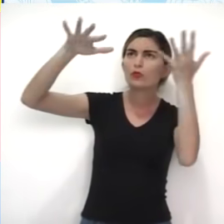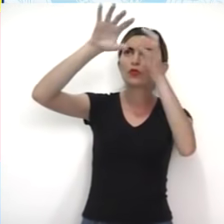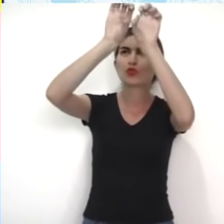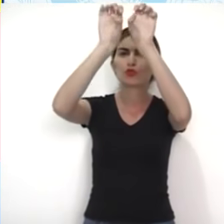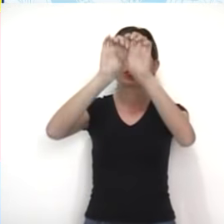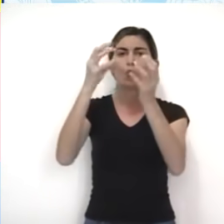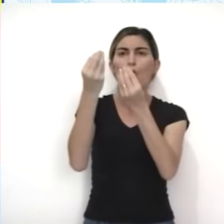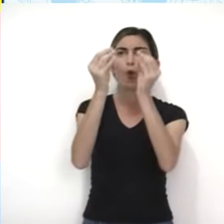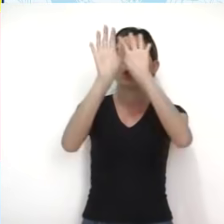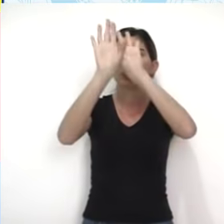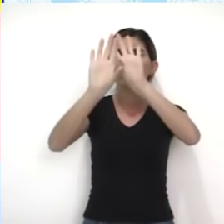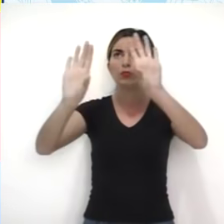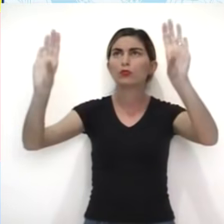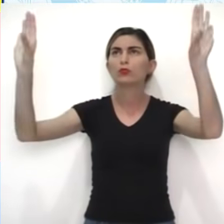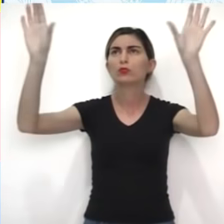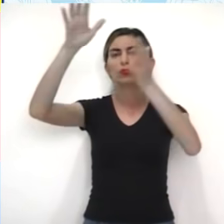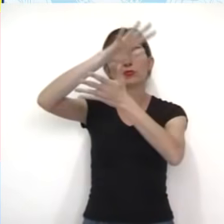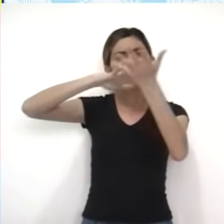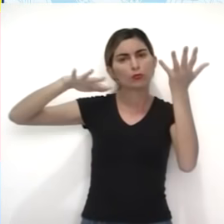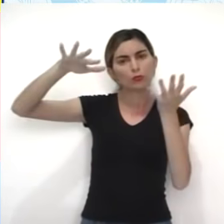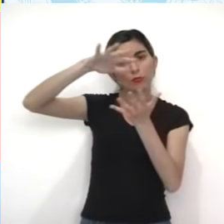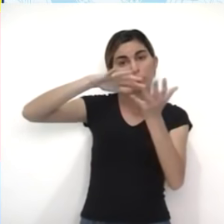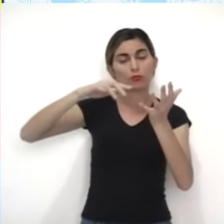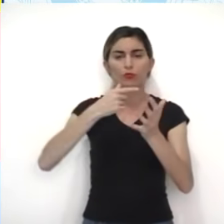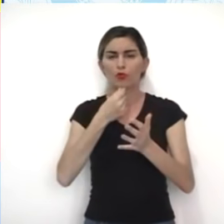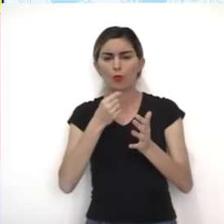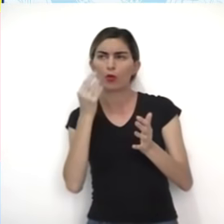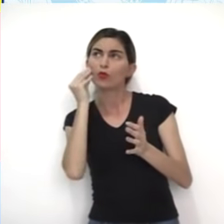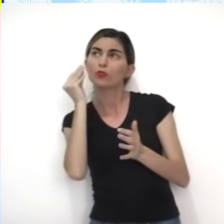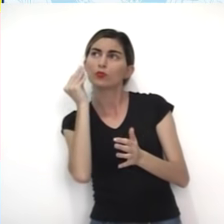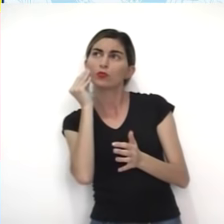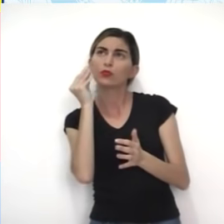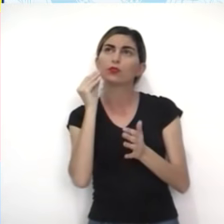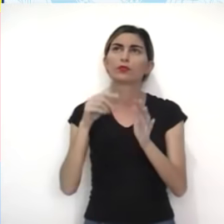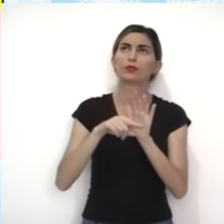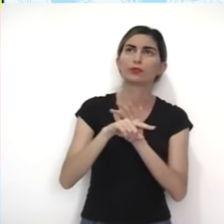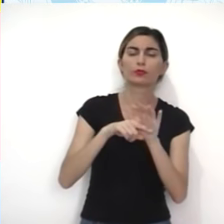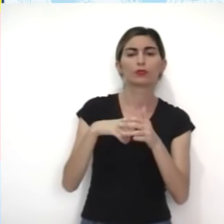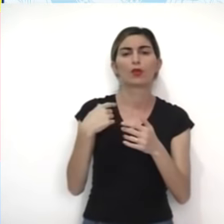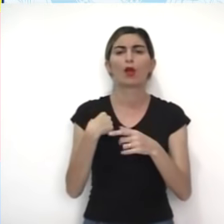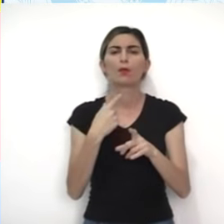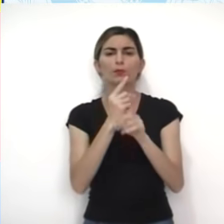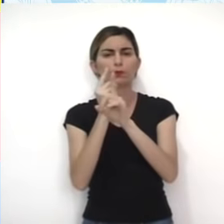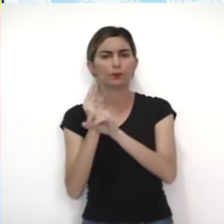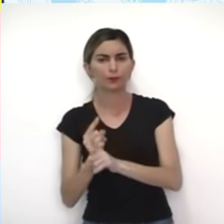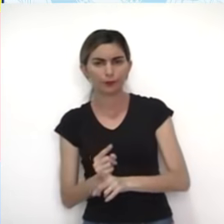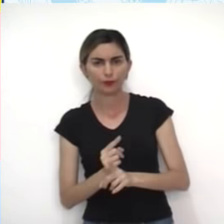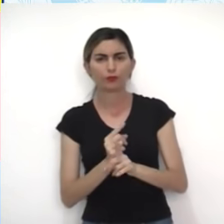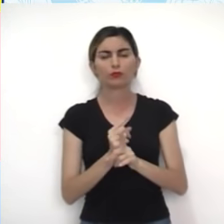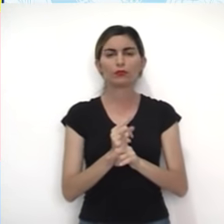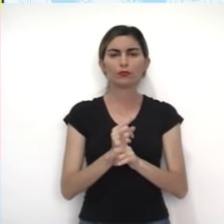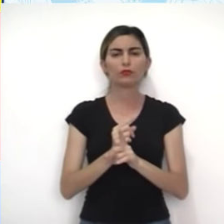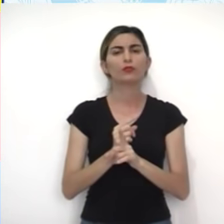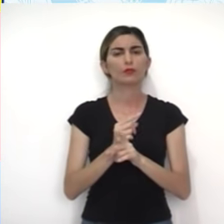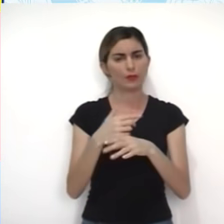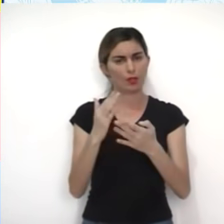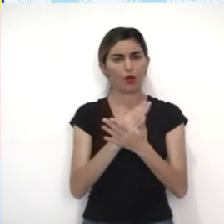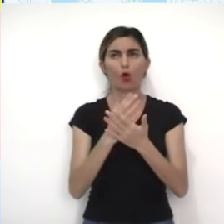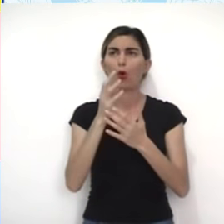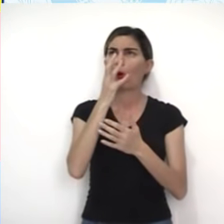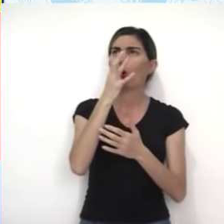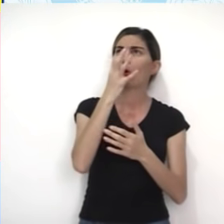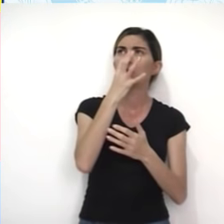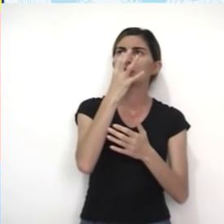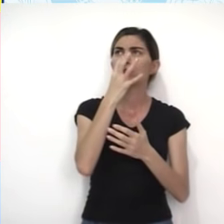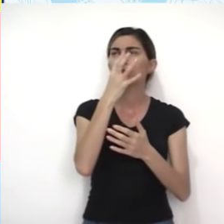origem a estrutura do universo o astrônomo desenvolve e testa teorias confrontando-as com